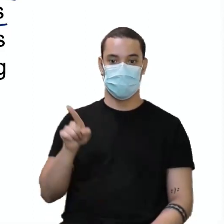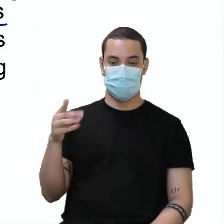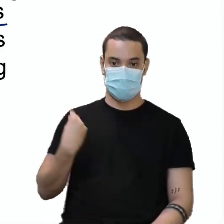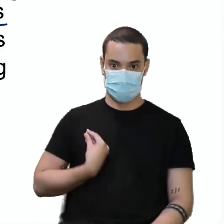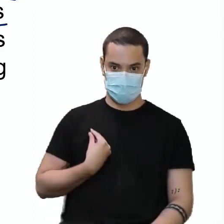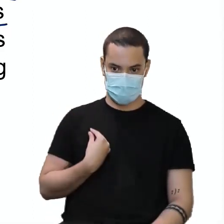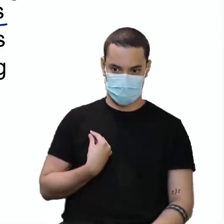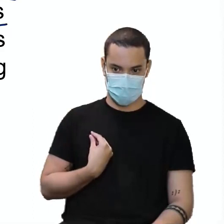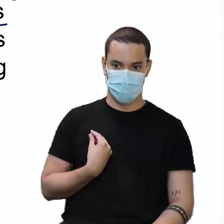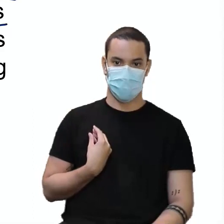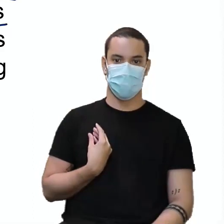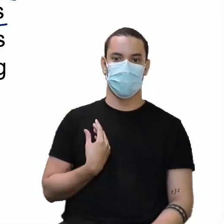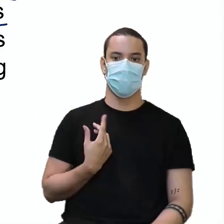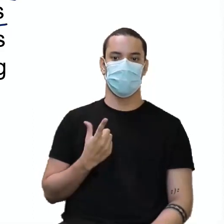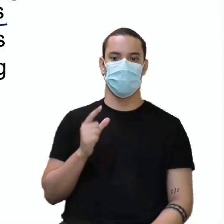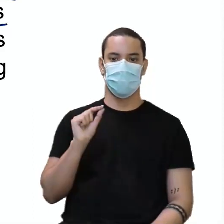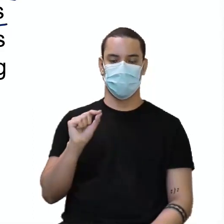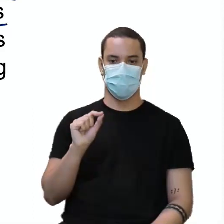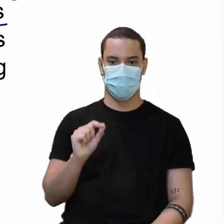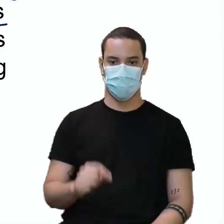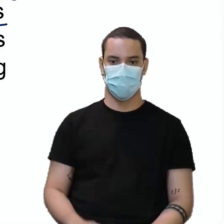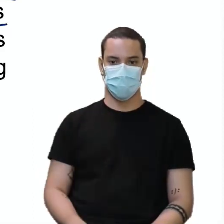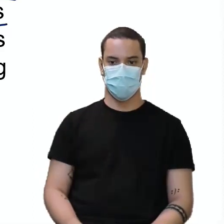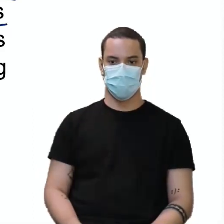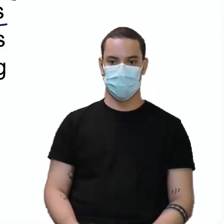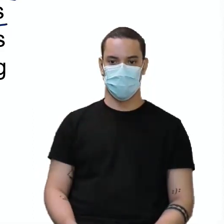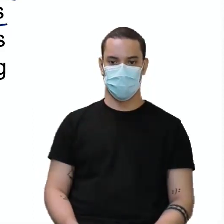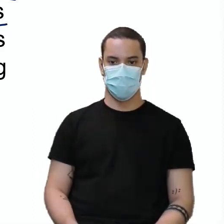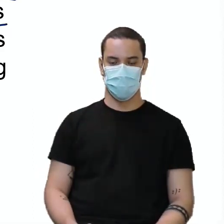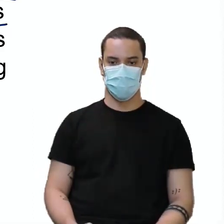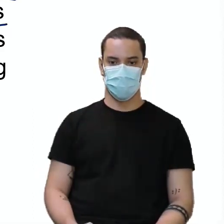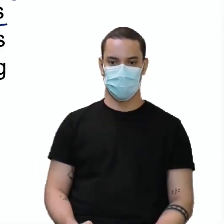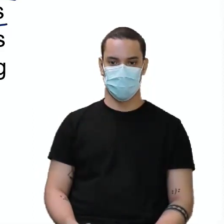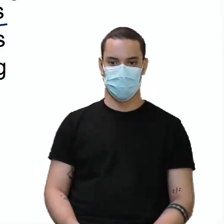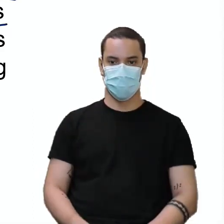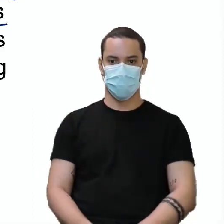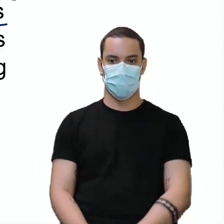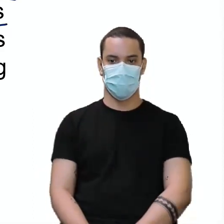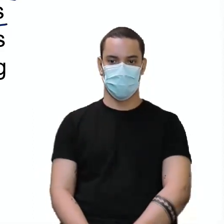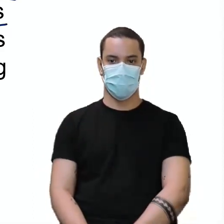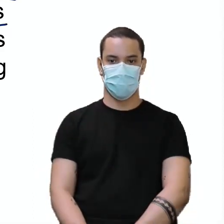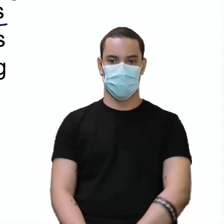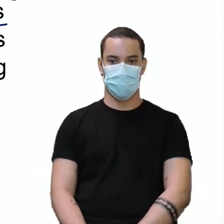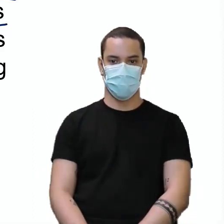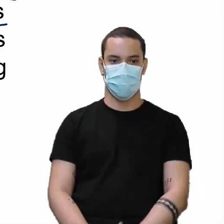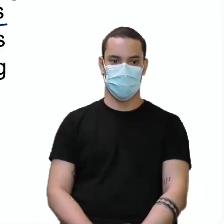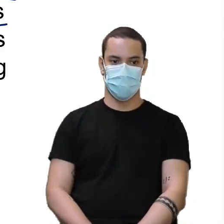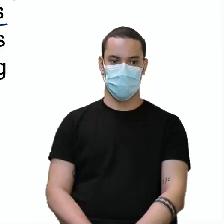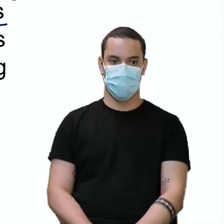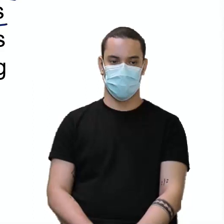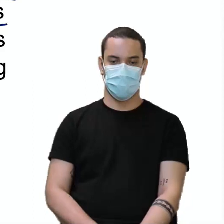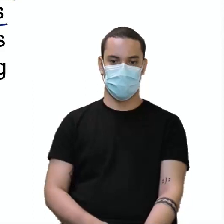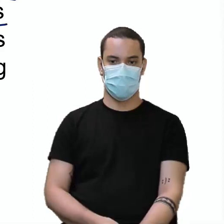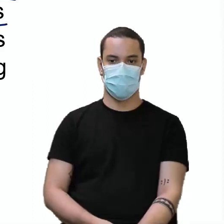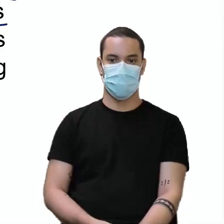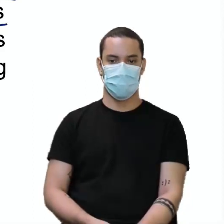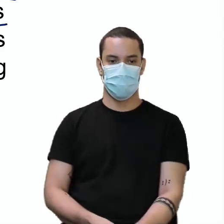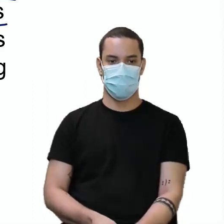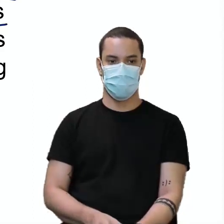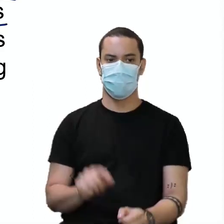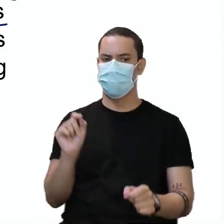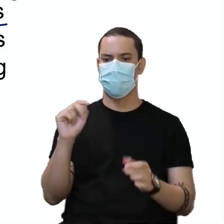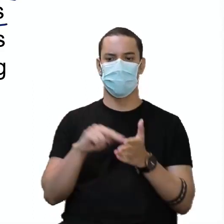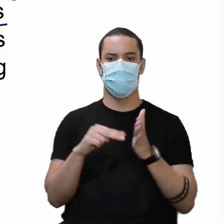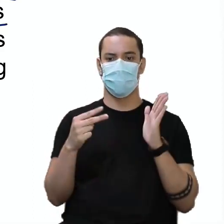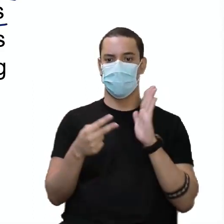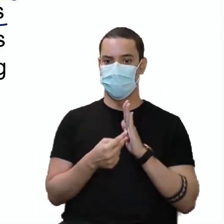Ele estava, aí aqui temos o past continuous, riding his bike. E aí, o que